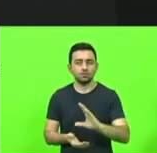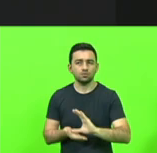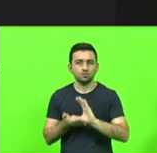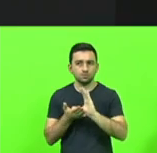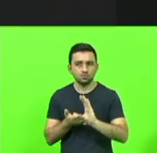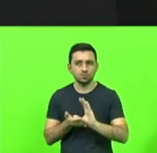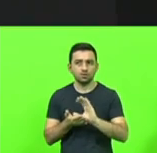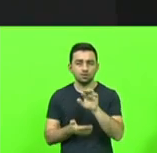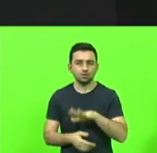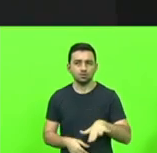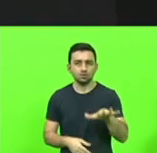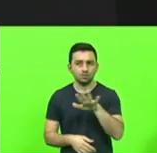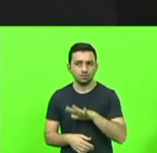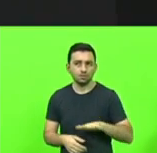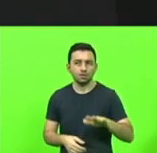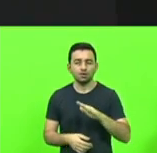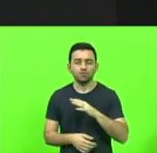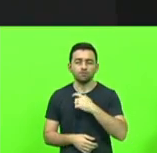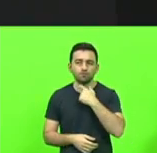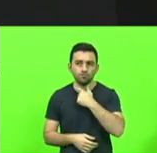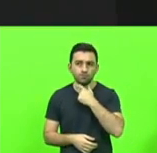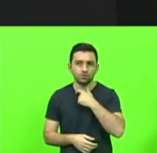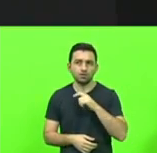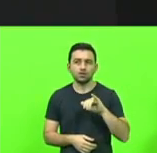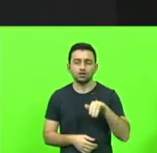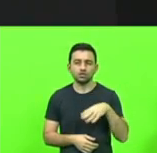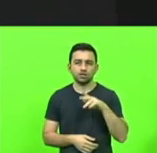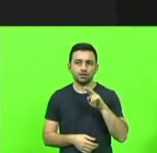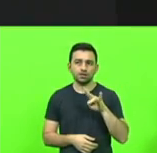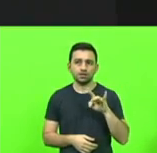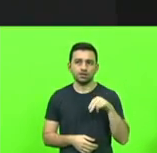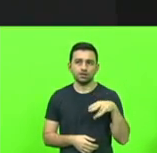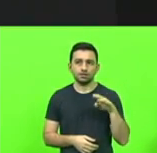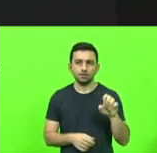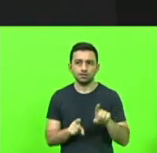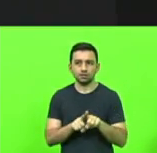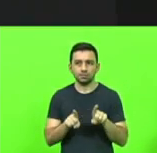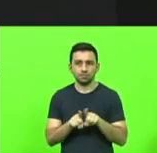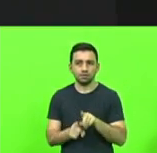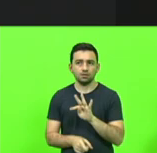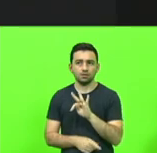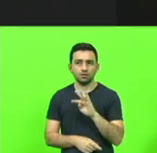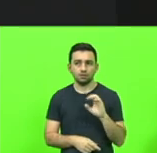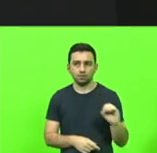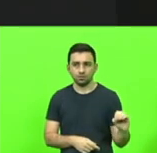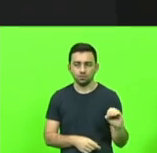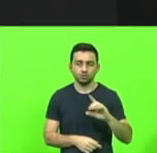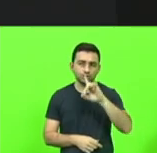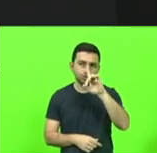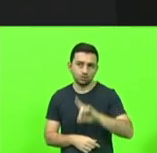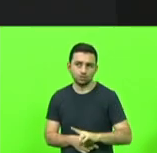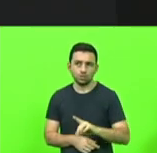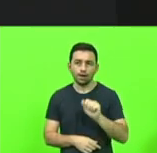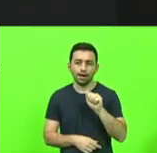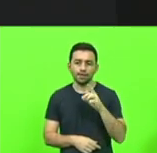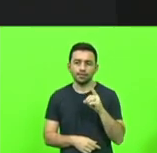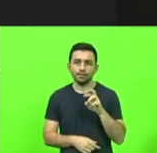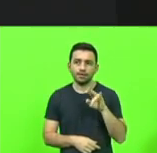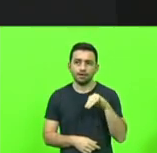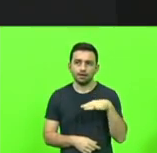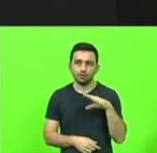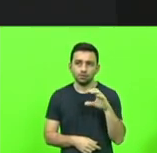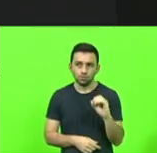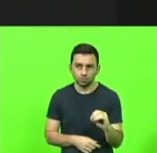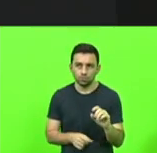Fonoaudiologia, Jaqueline. O Conselho Regional de Terapia Ocupacional, diretor, o Adriano e a colaboradora